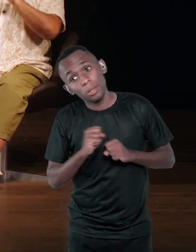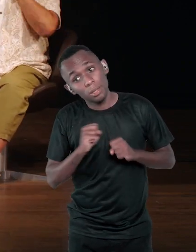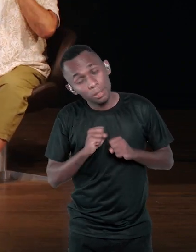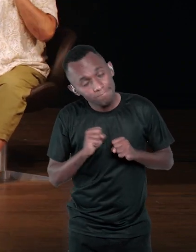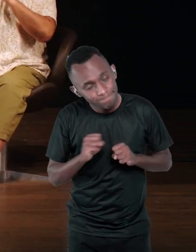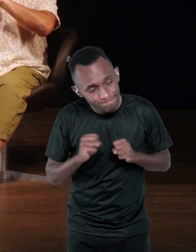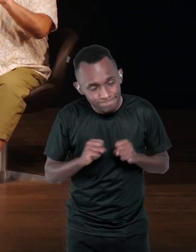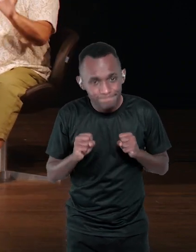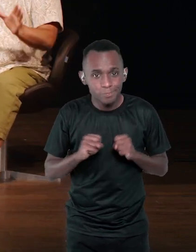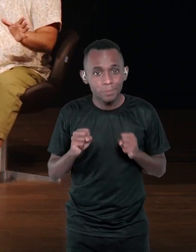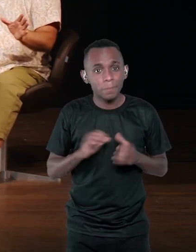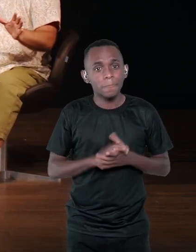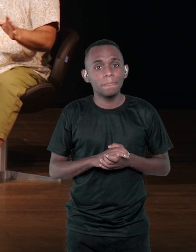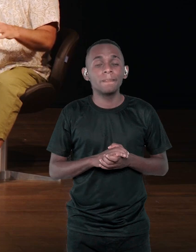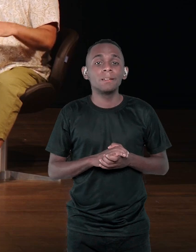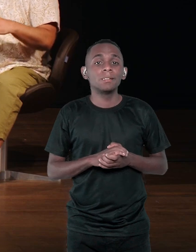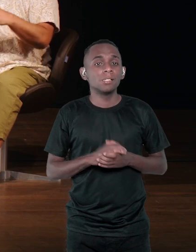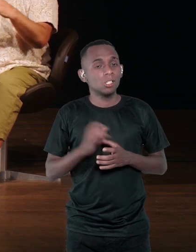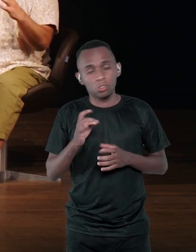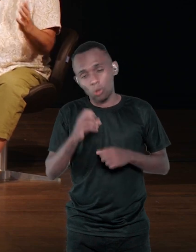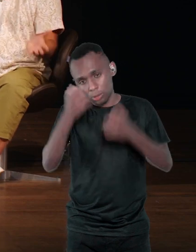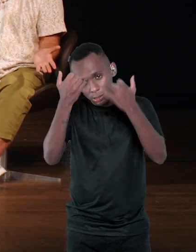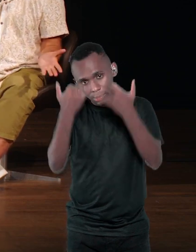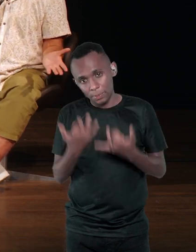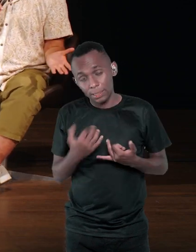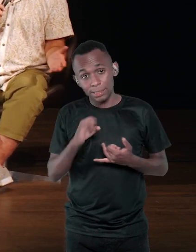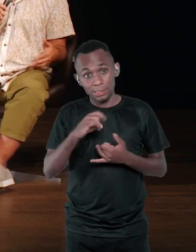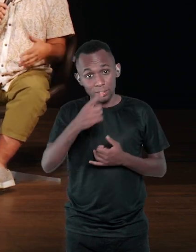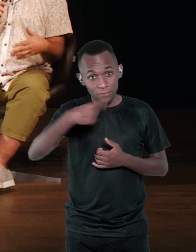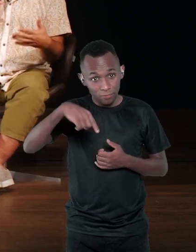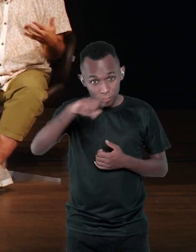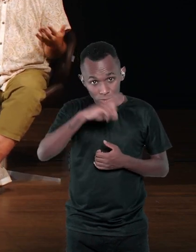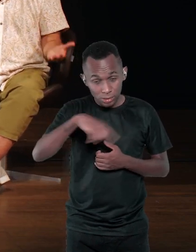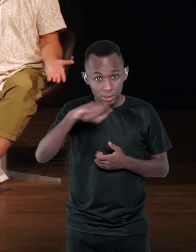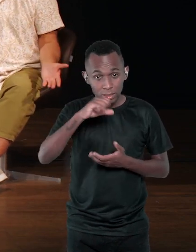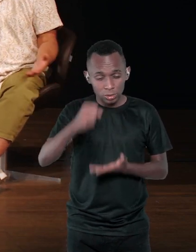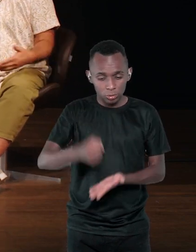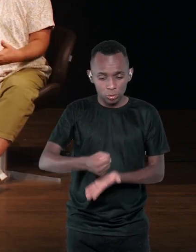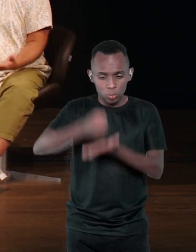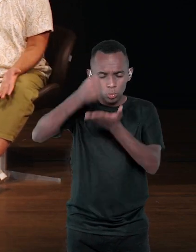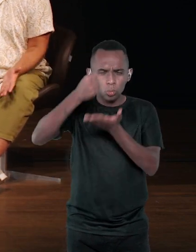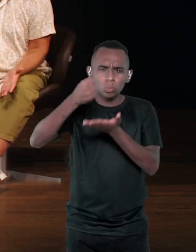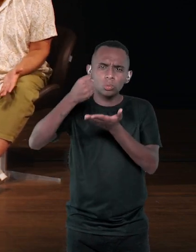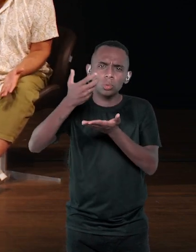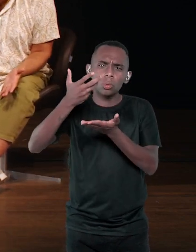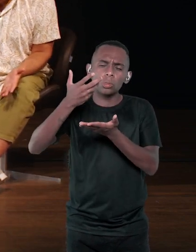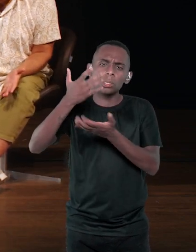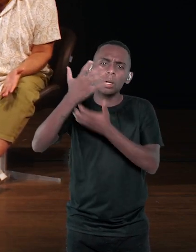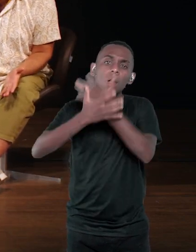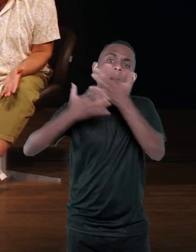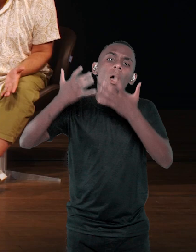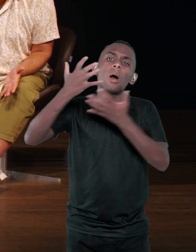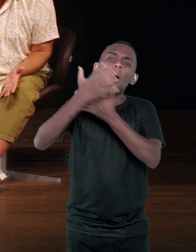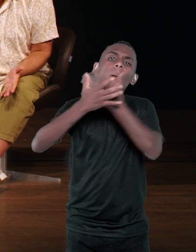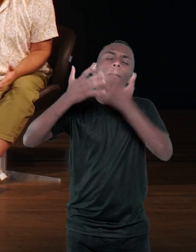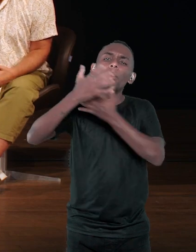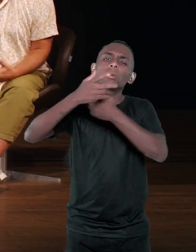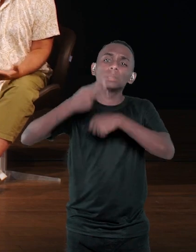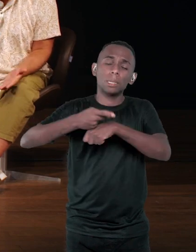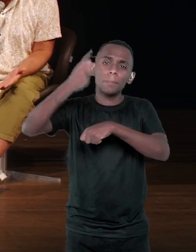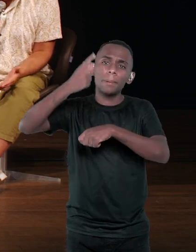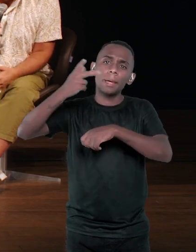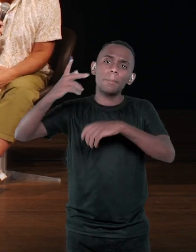Bollywood. Aliás, fazendo um parênteses maravilhoso, se vocês gostam de Oscars e vocês estão se perguntando que música é aquela que ganhou de melhor